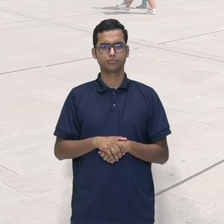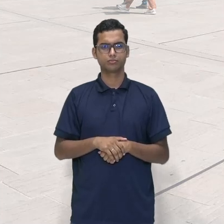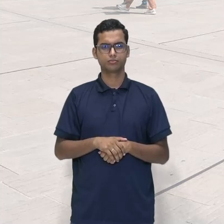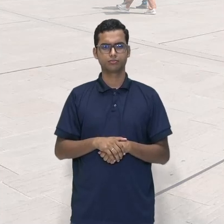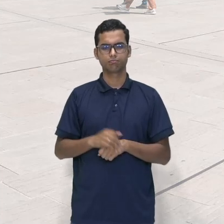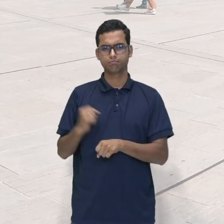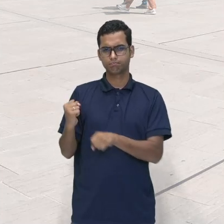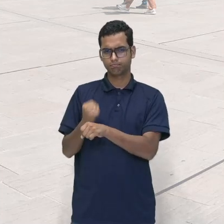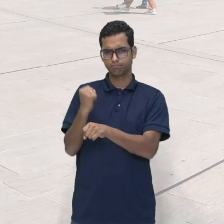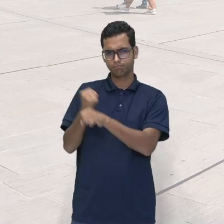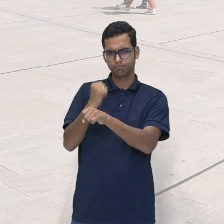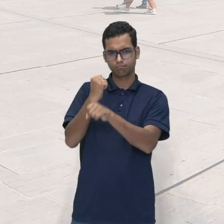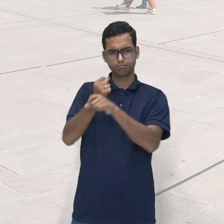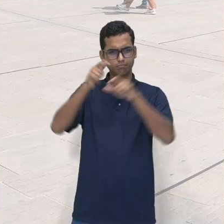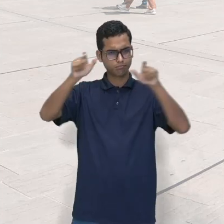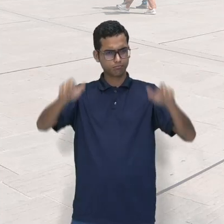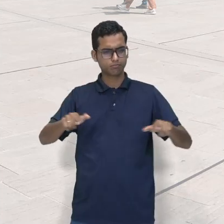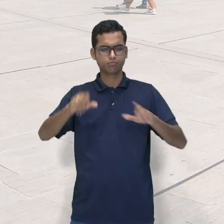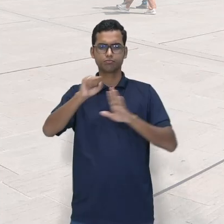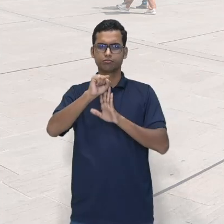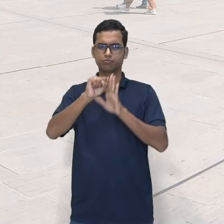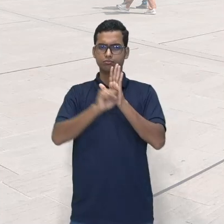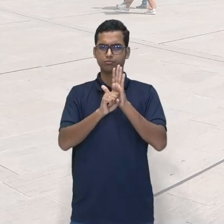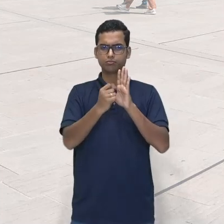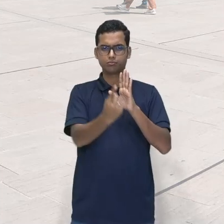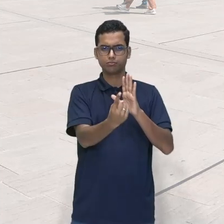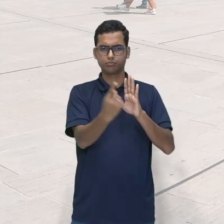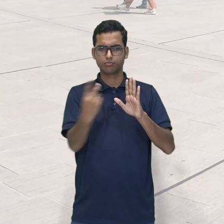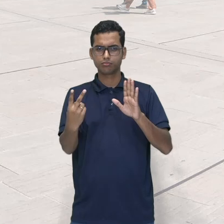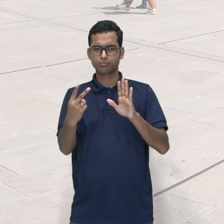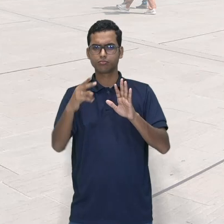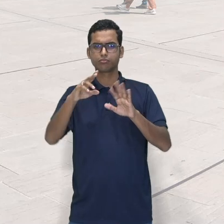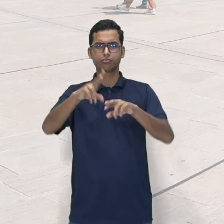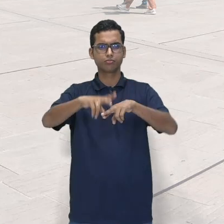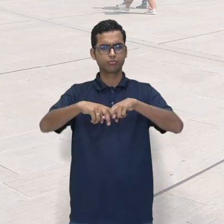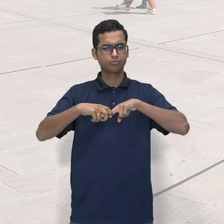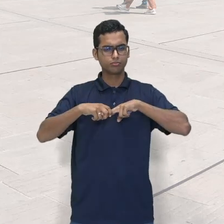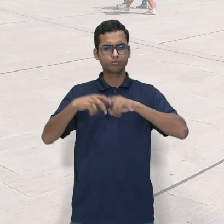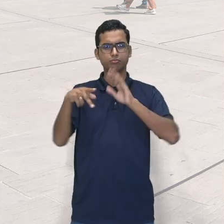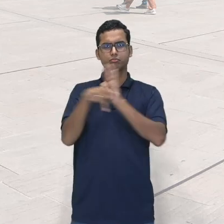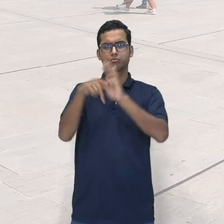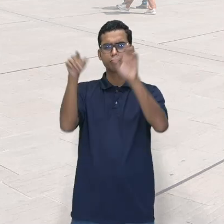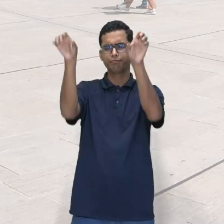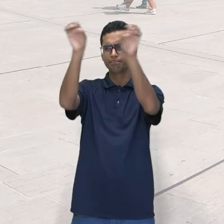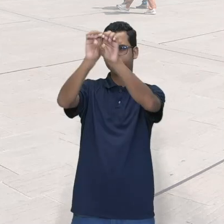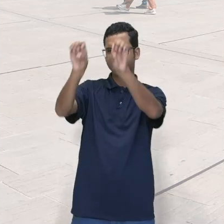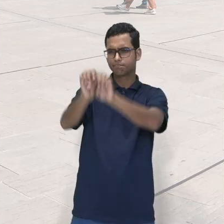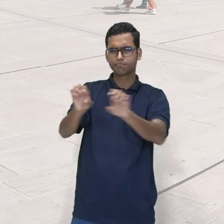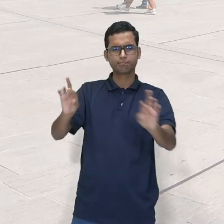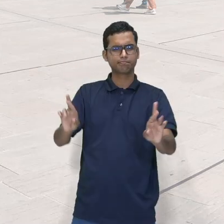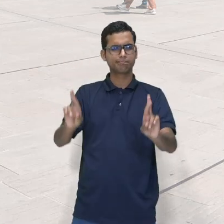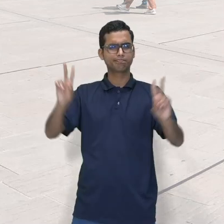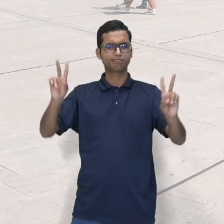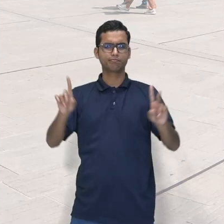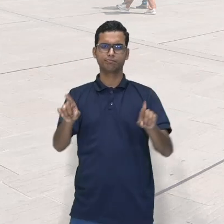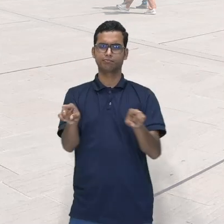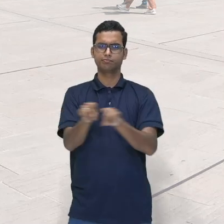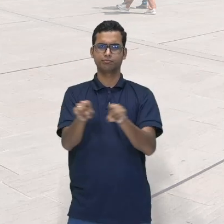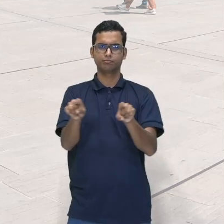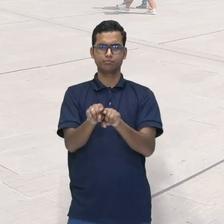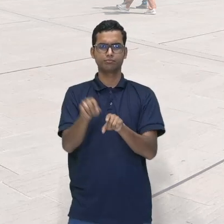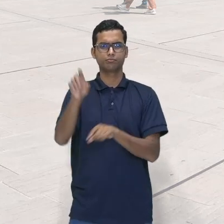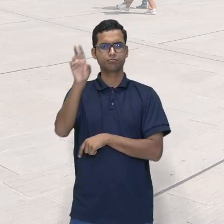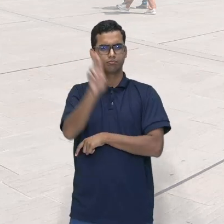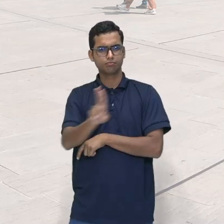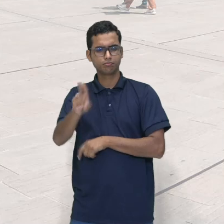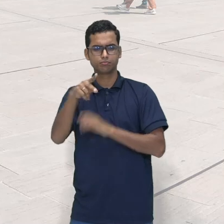XII? Sim, foi construído no século XII, mas por ter essa roupagem já diferenciada, de ter o uso aí